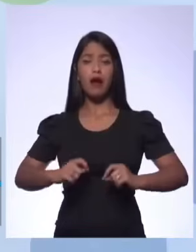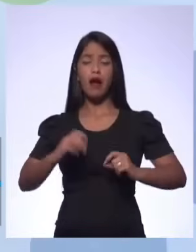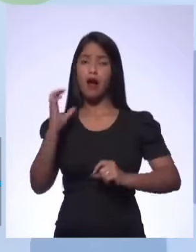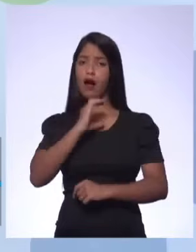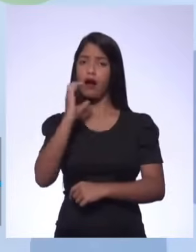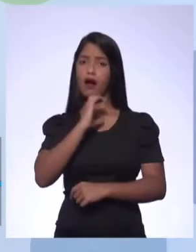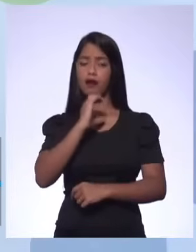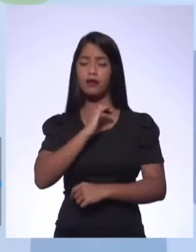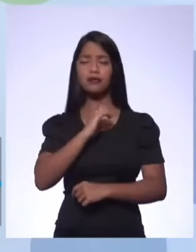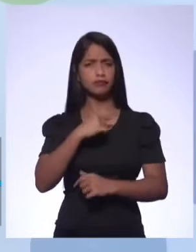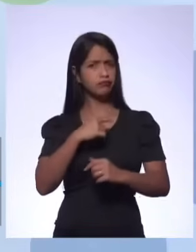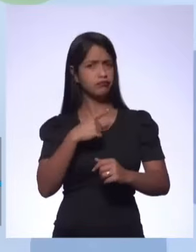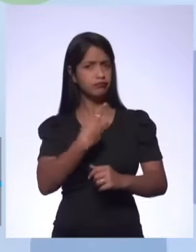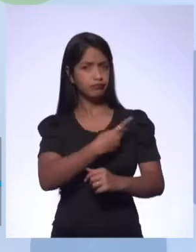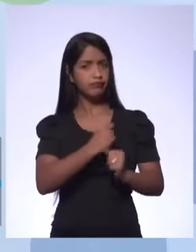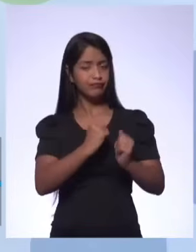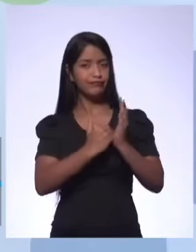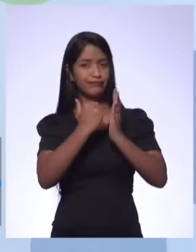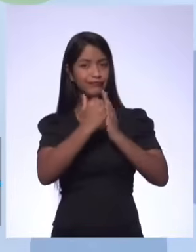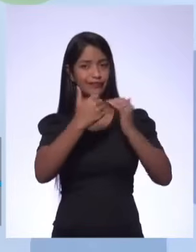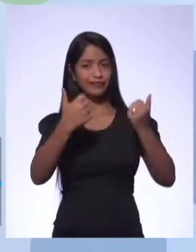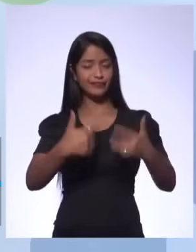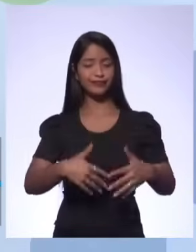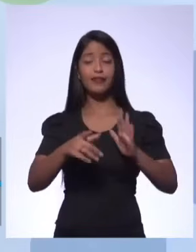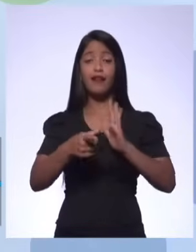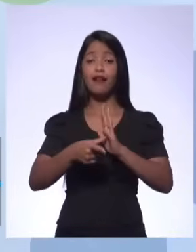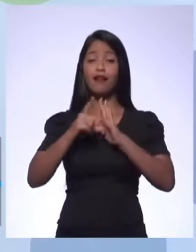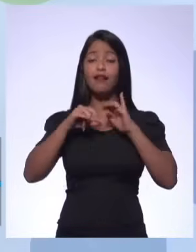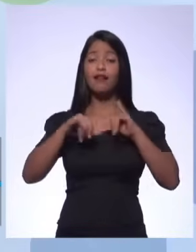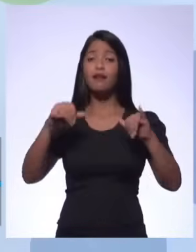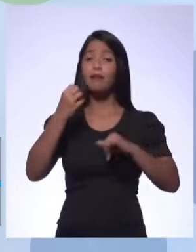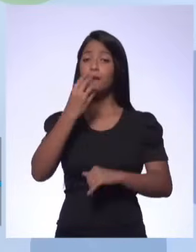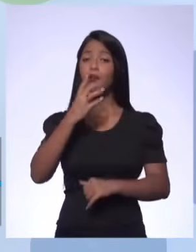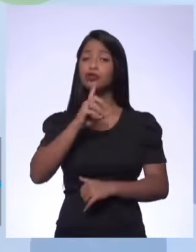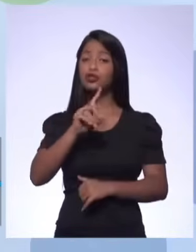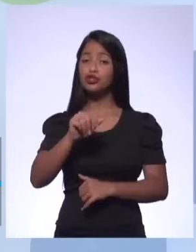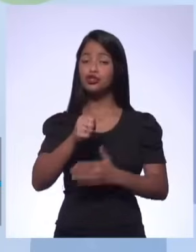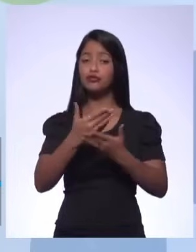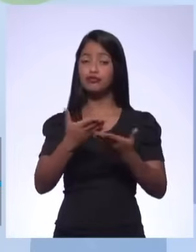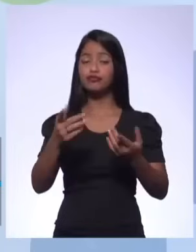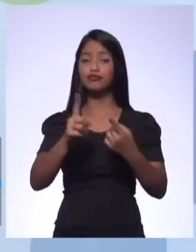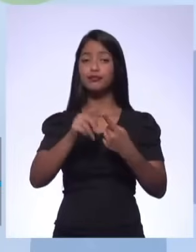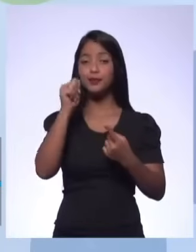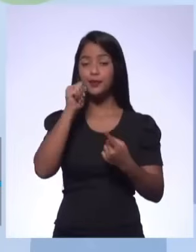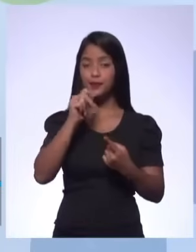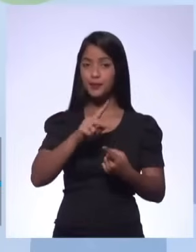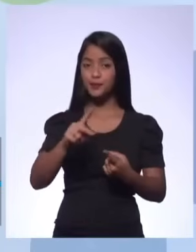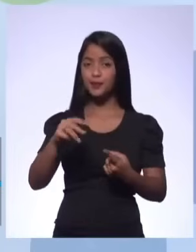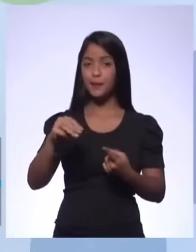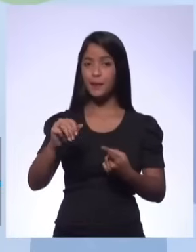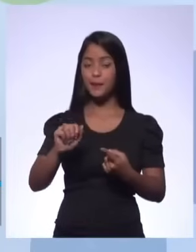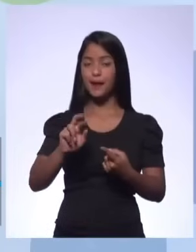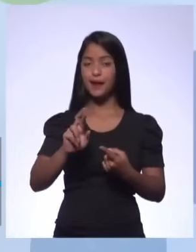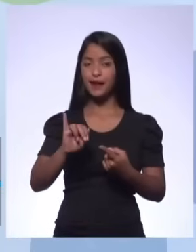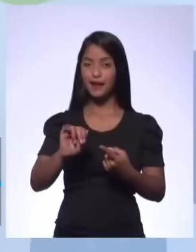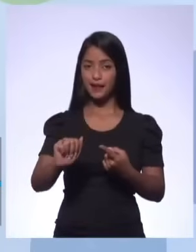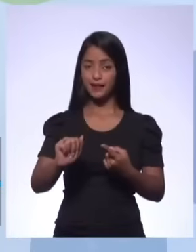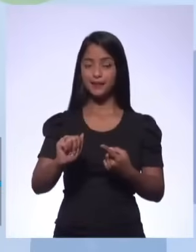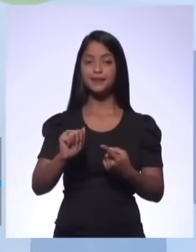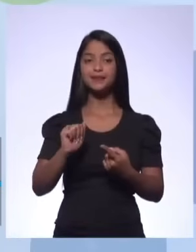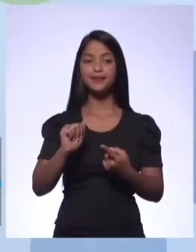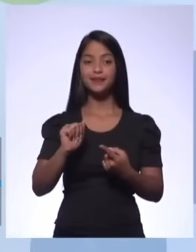Beleza. Mas antes, vamos falar aqui bom dia, né? Dar os nossos bons dias aqui para a professora Maria,